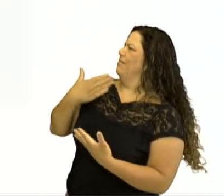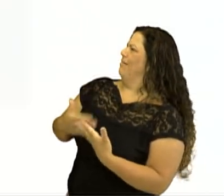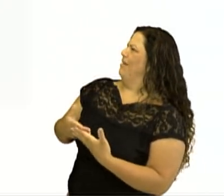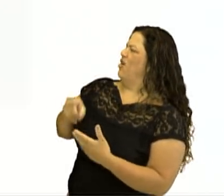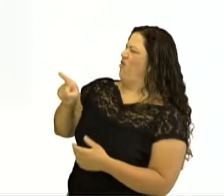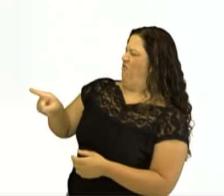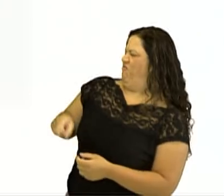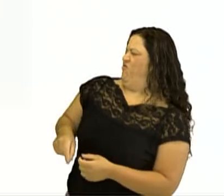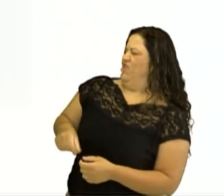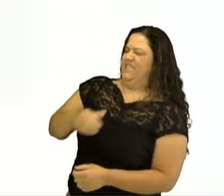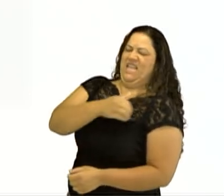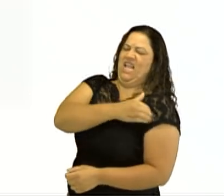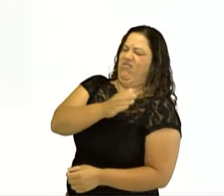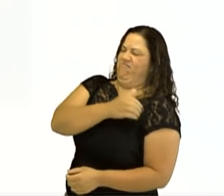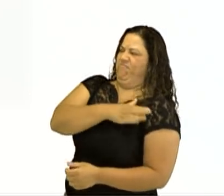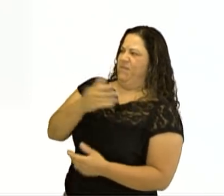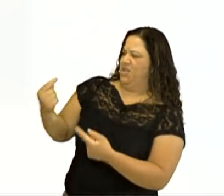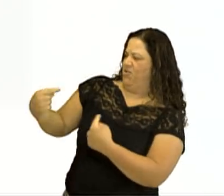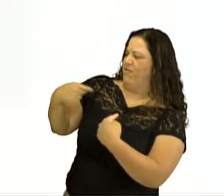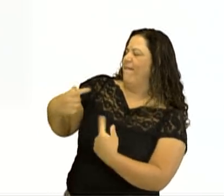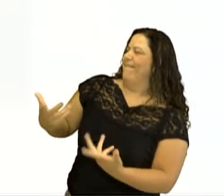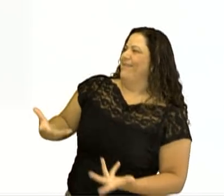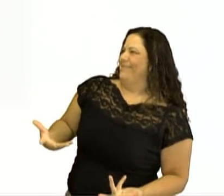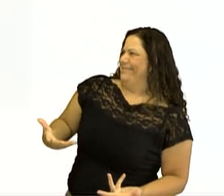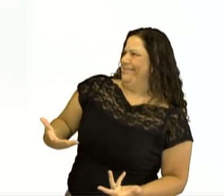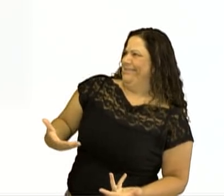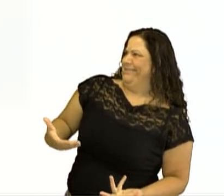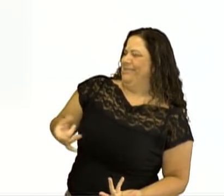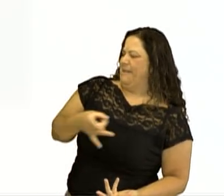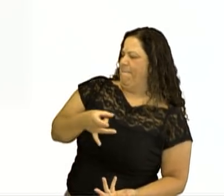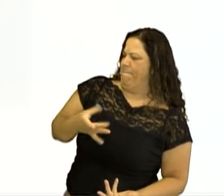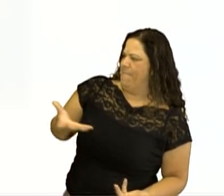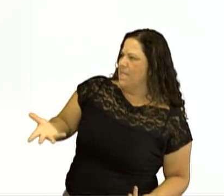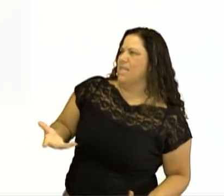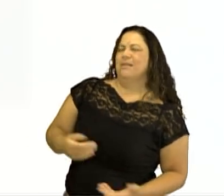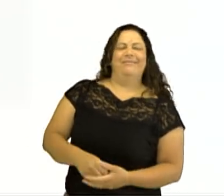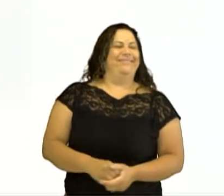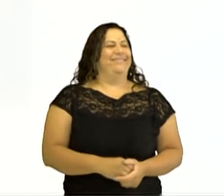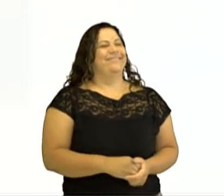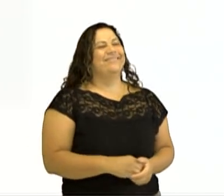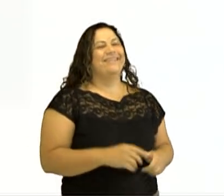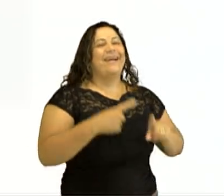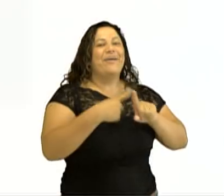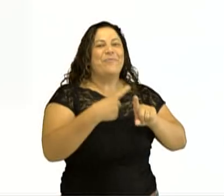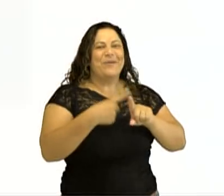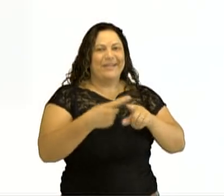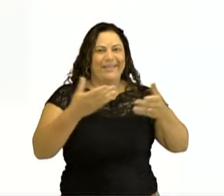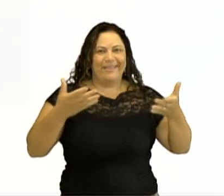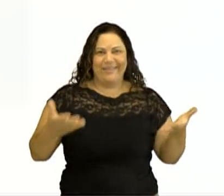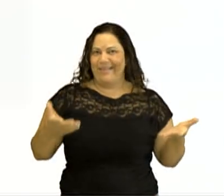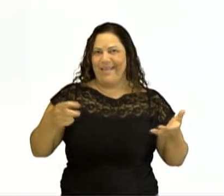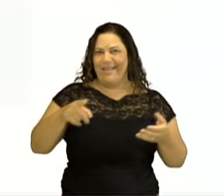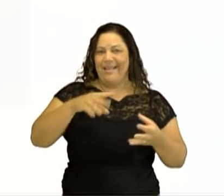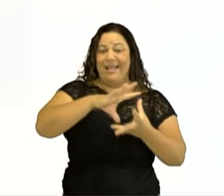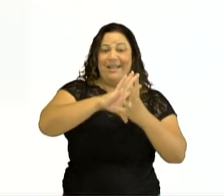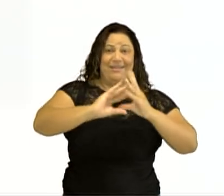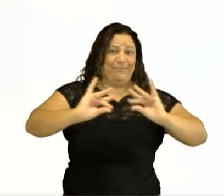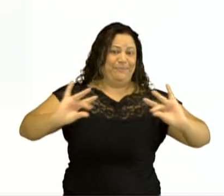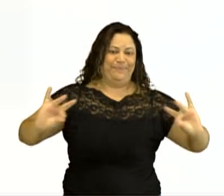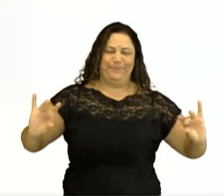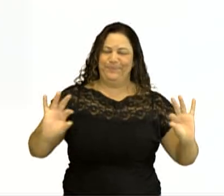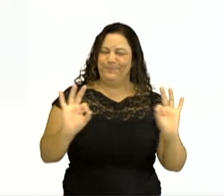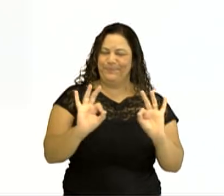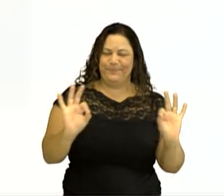"Seu hidrofóbico." Né? Então, o que significa que os lipídios são hidrofóbicos? Que eles não se dissolvem facilmente